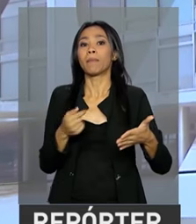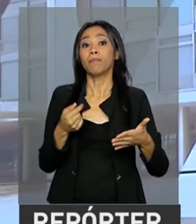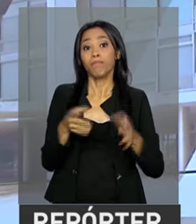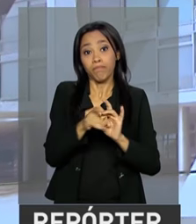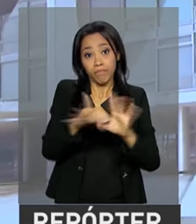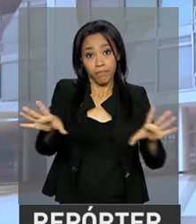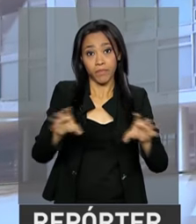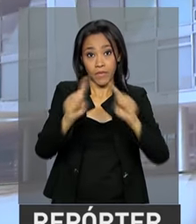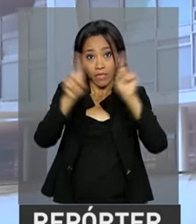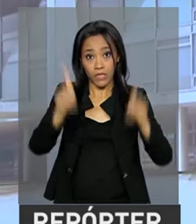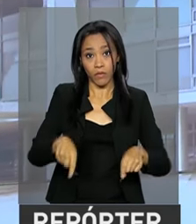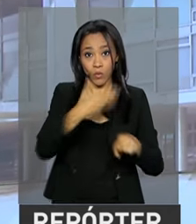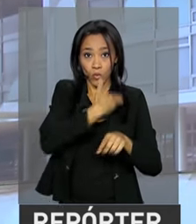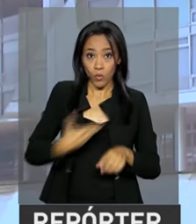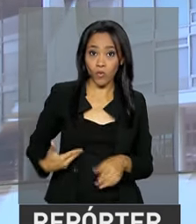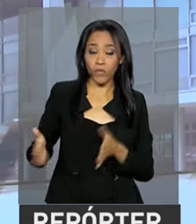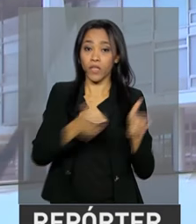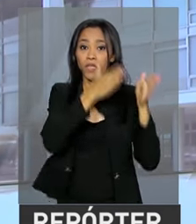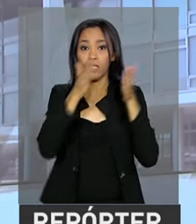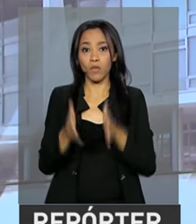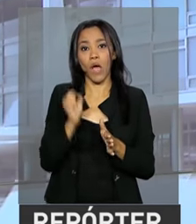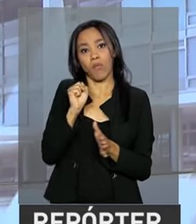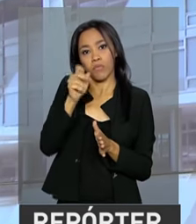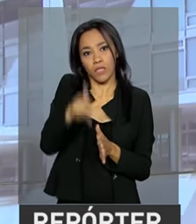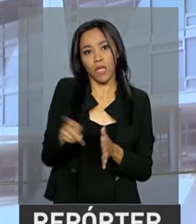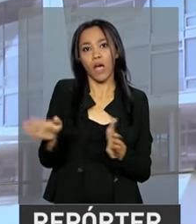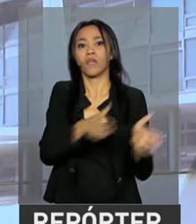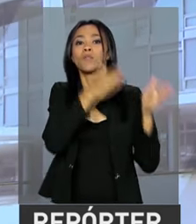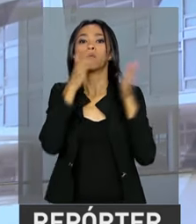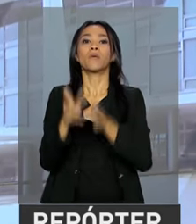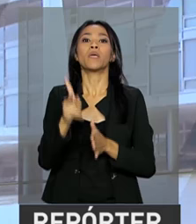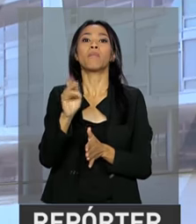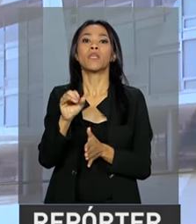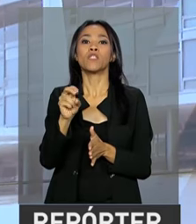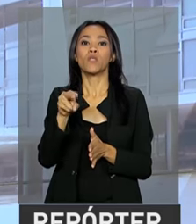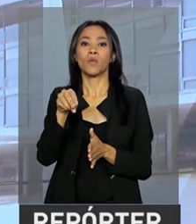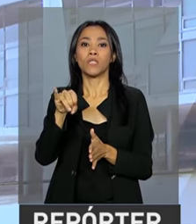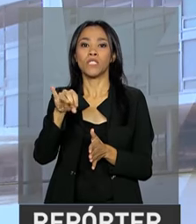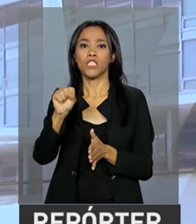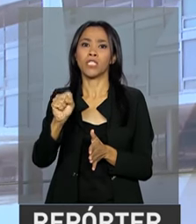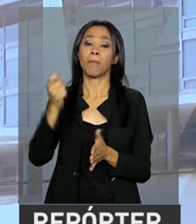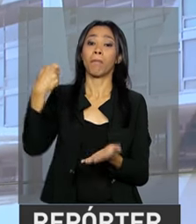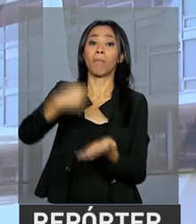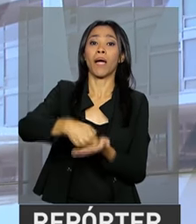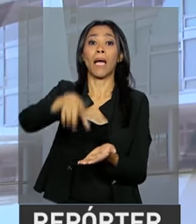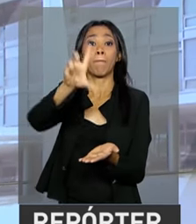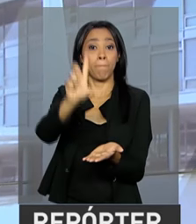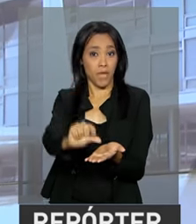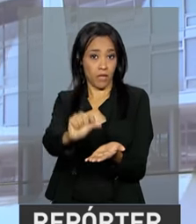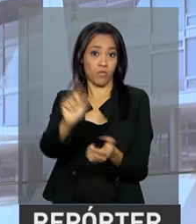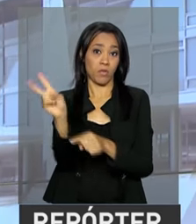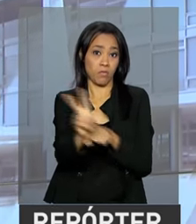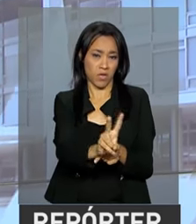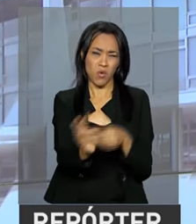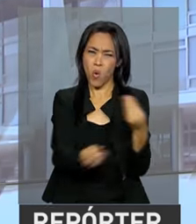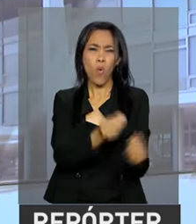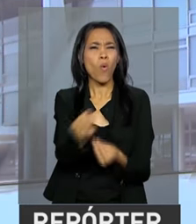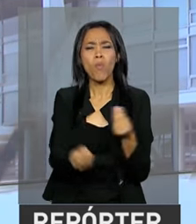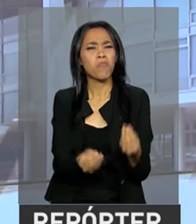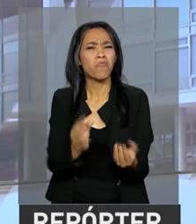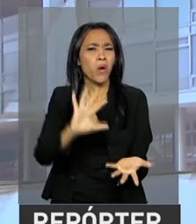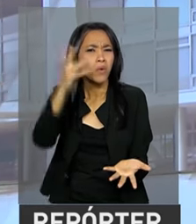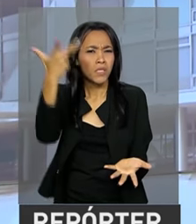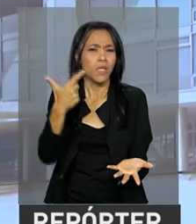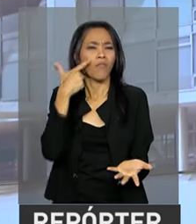pensionistas com dívidas caras passem a pagar menos pelos empréstimos vamos ver como funciona na